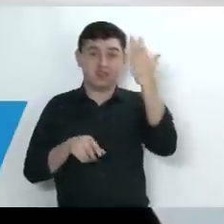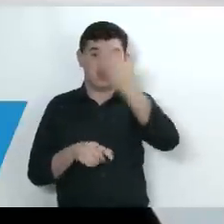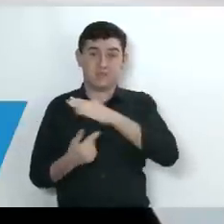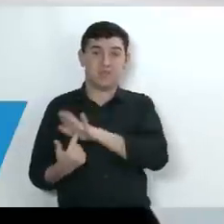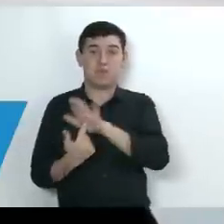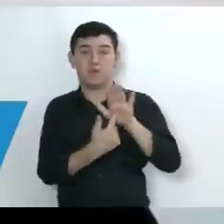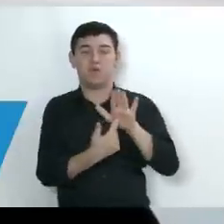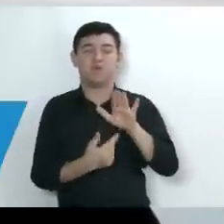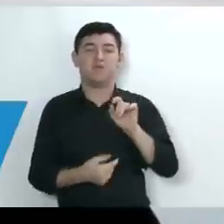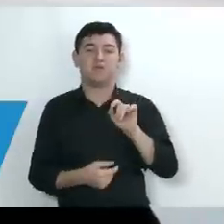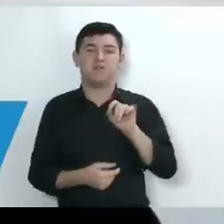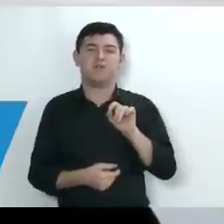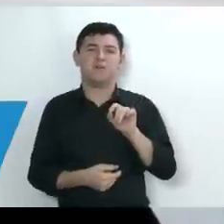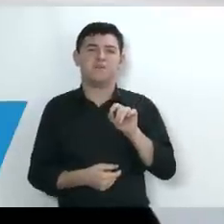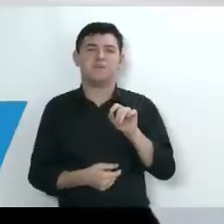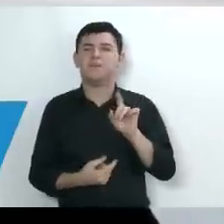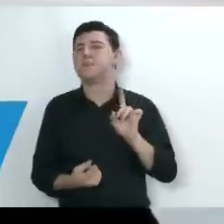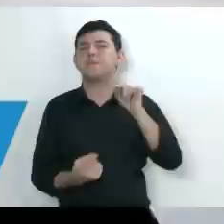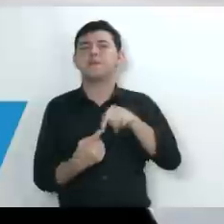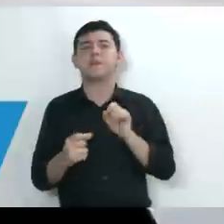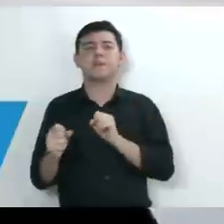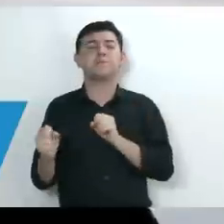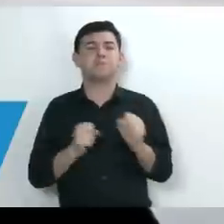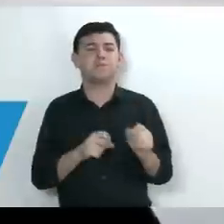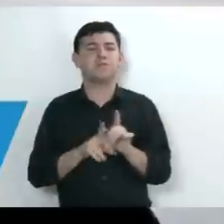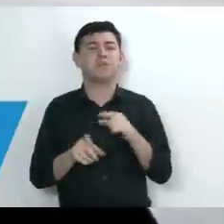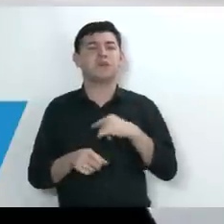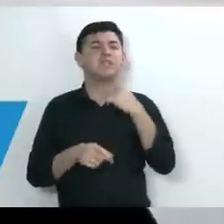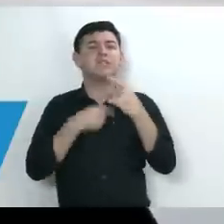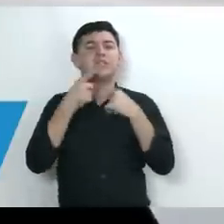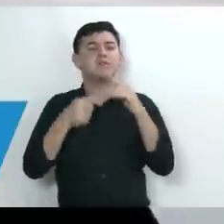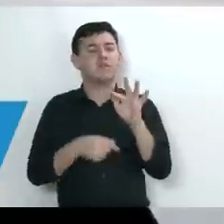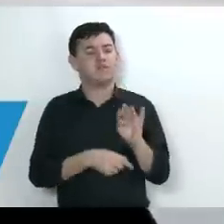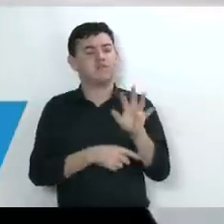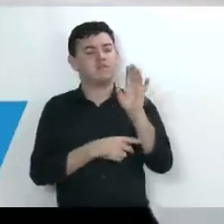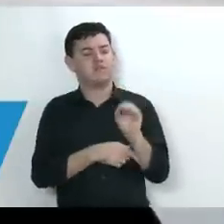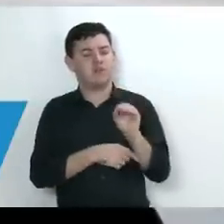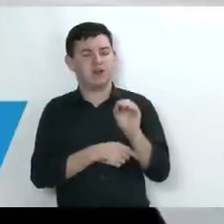demonstre, para demonstração indene de dúvidas dos diversos fatos